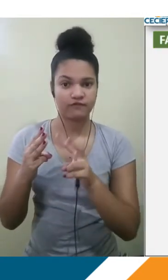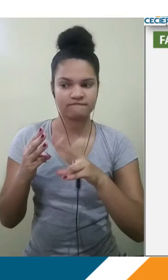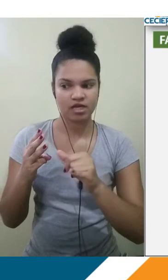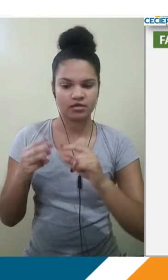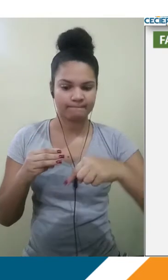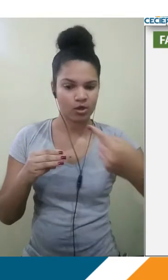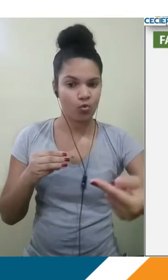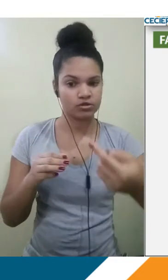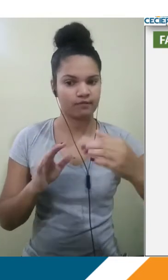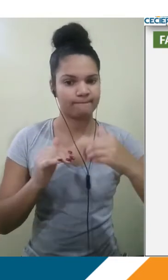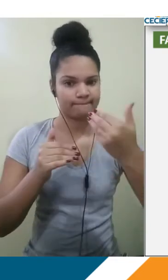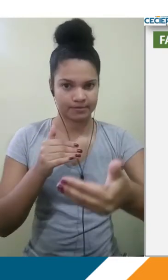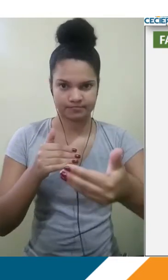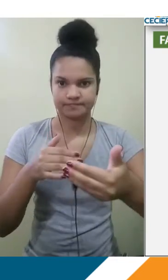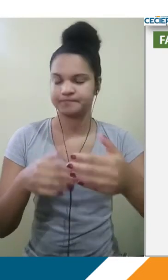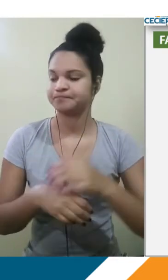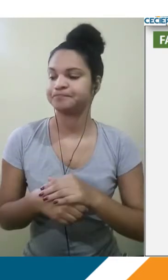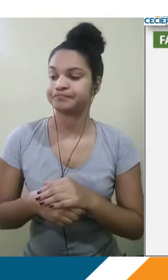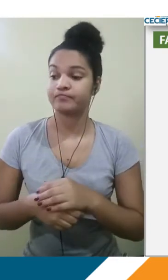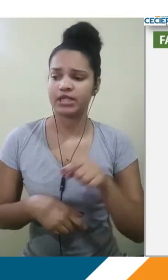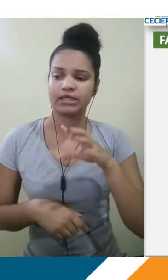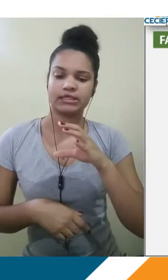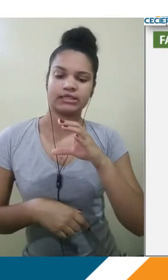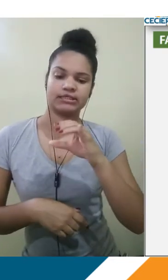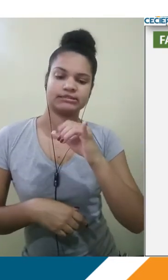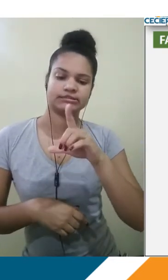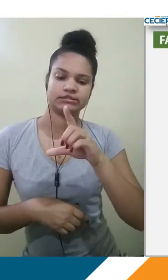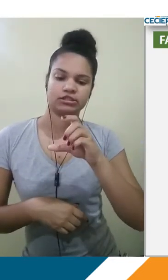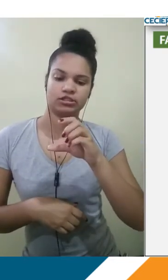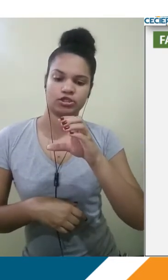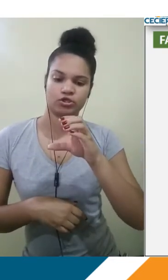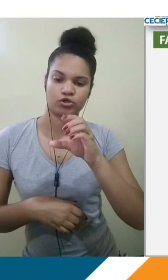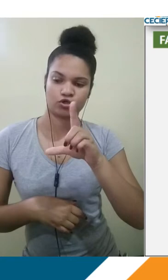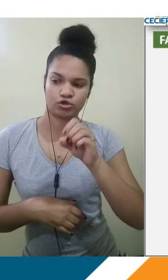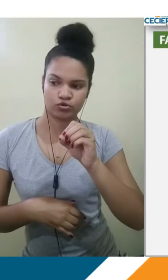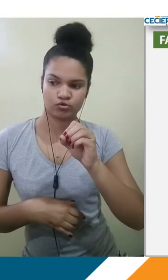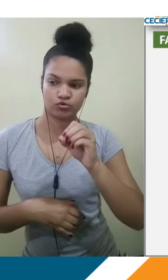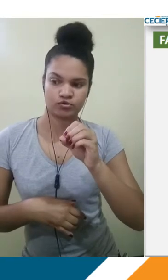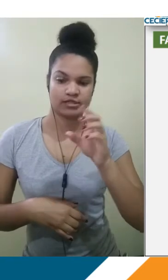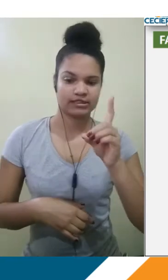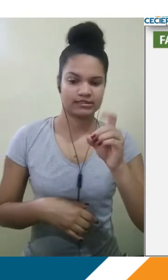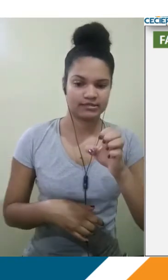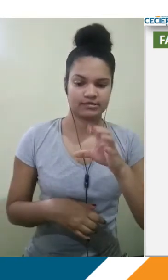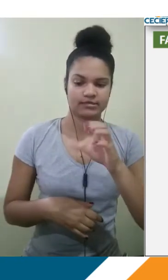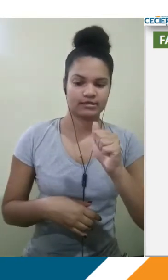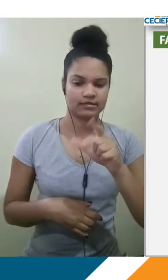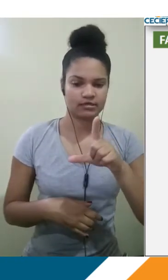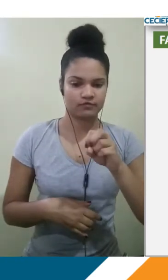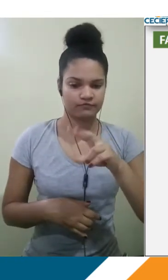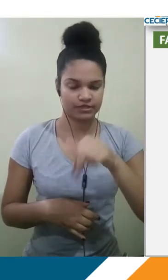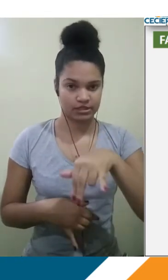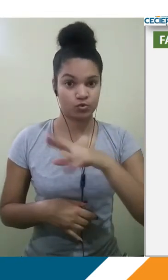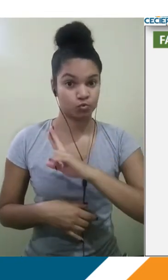fase química ou enzimática. Essa fase se caracteriza por uma série de reações chamadas de ciclo